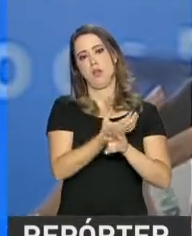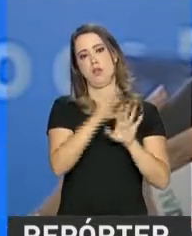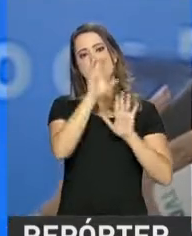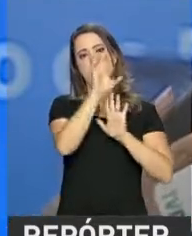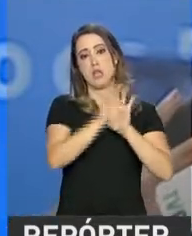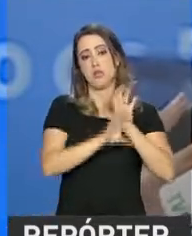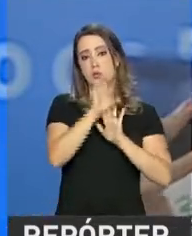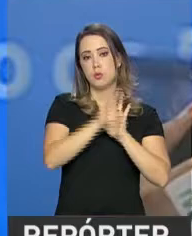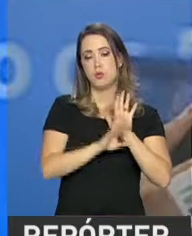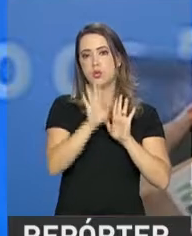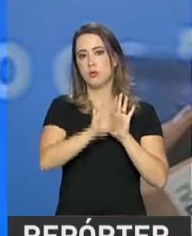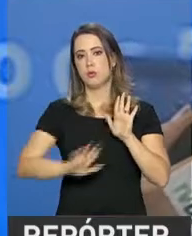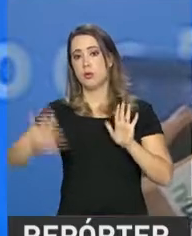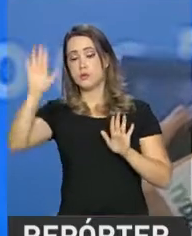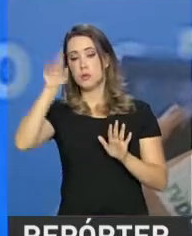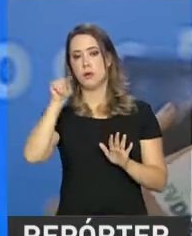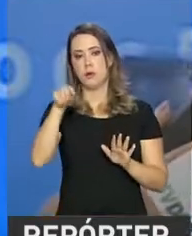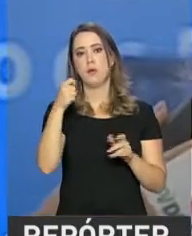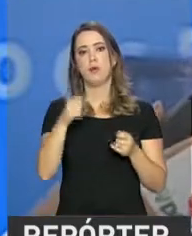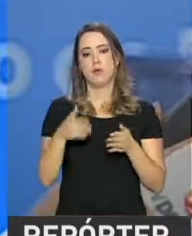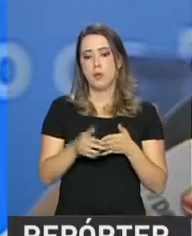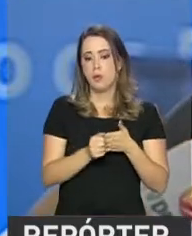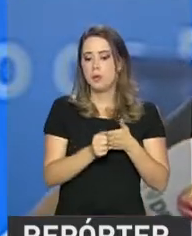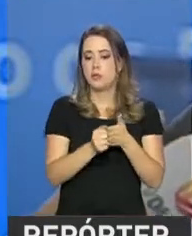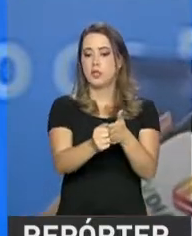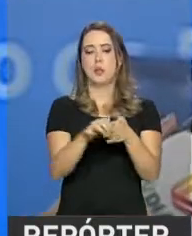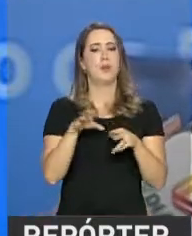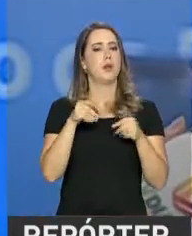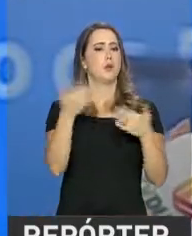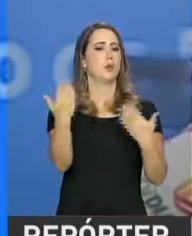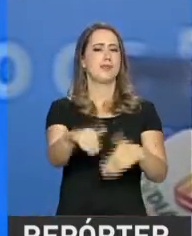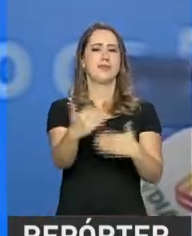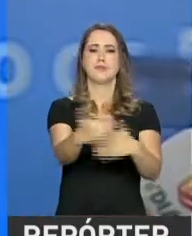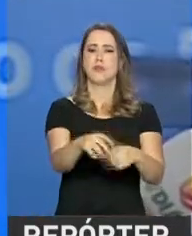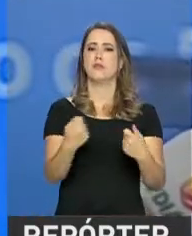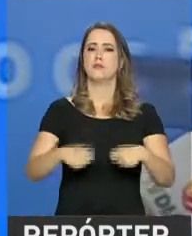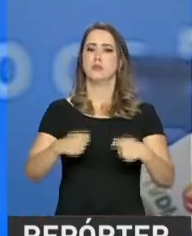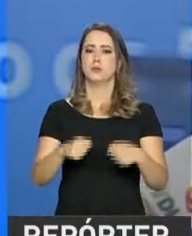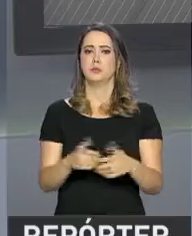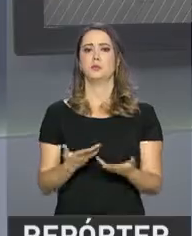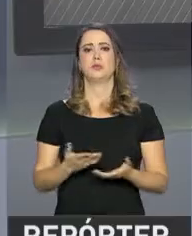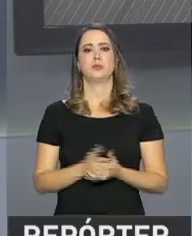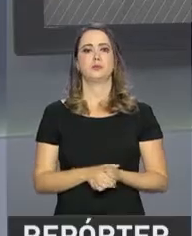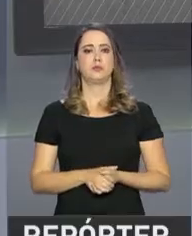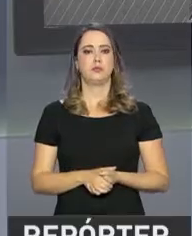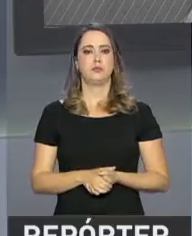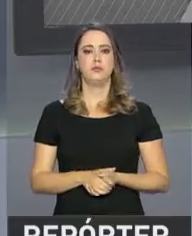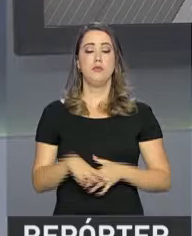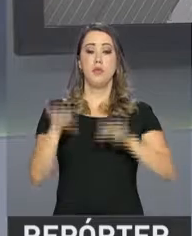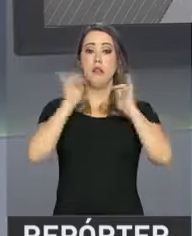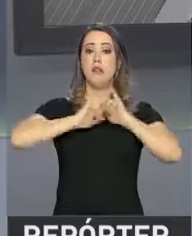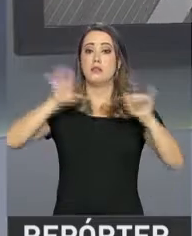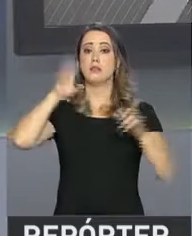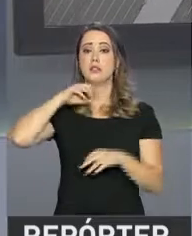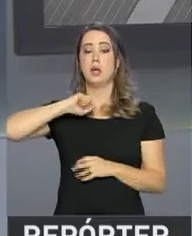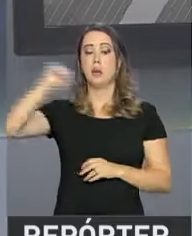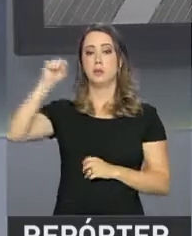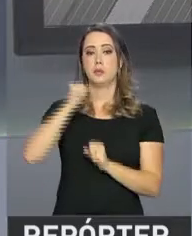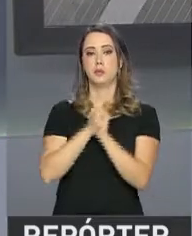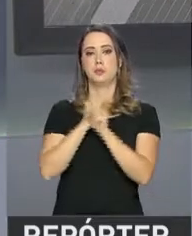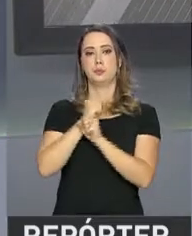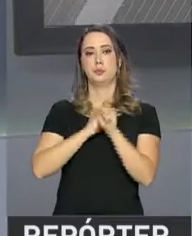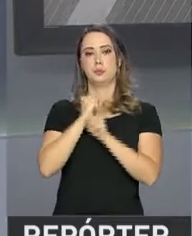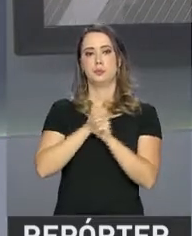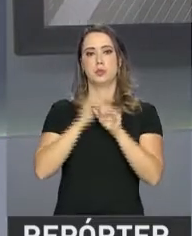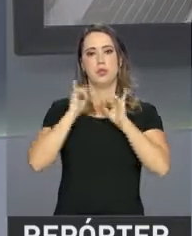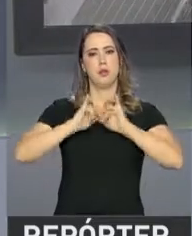curricular que é o guia para a elaboração de todos os currículos da educação básica lançado em abril deste ano